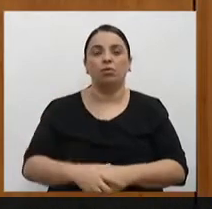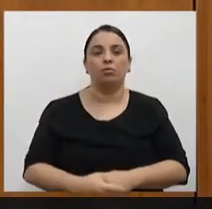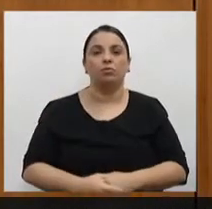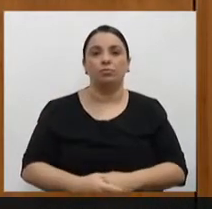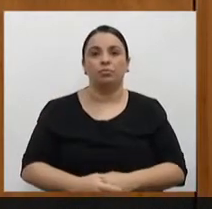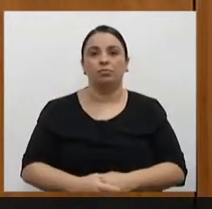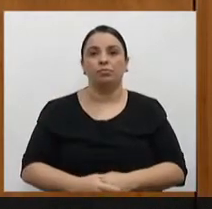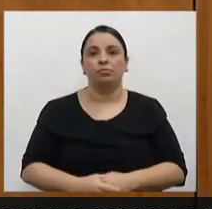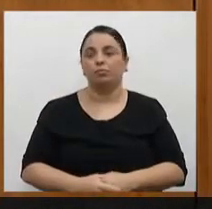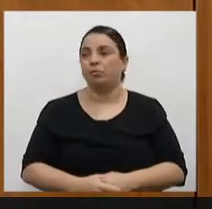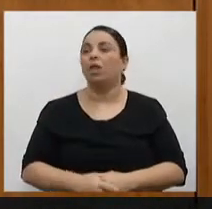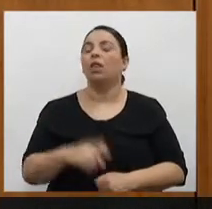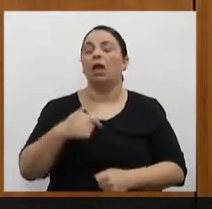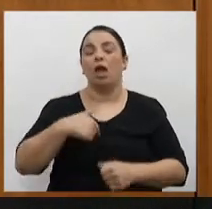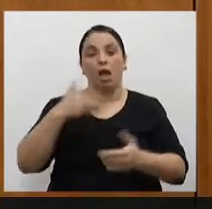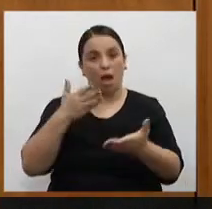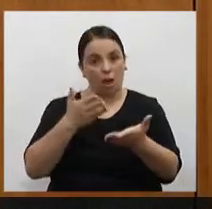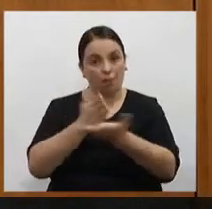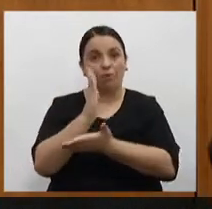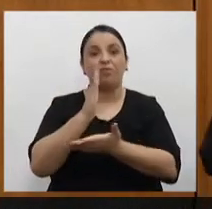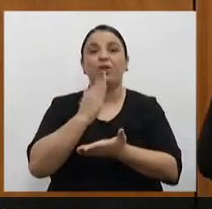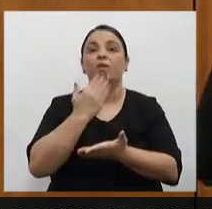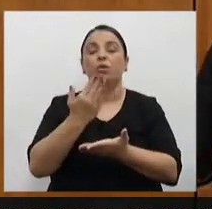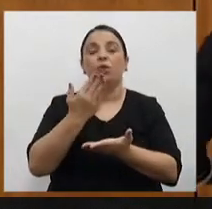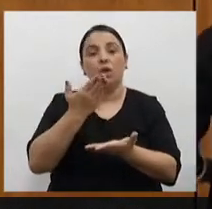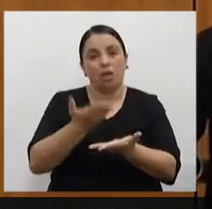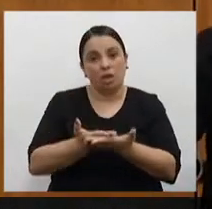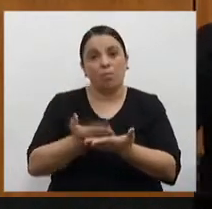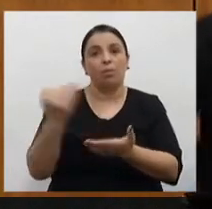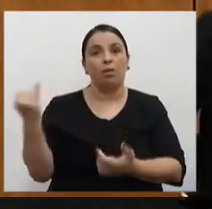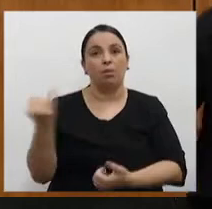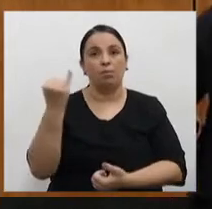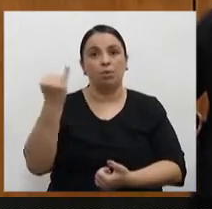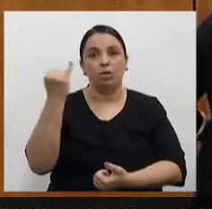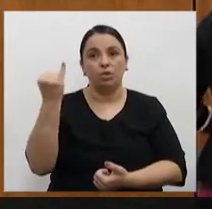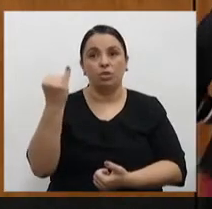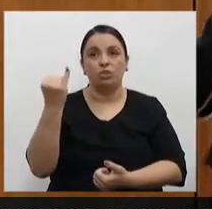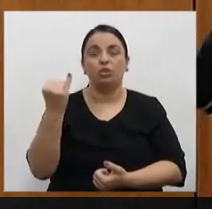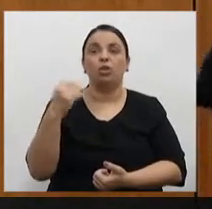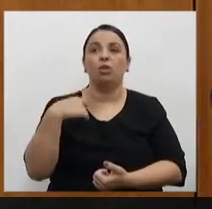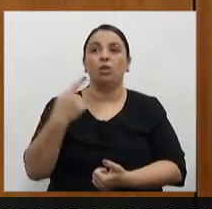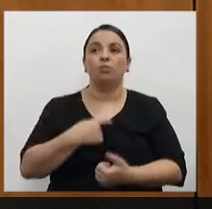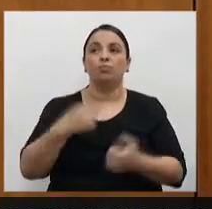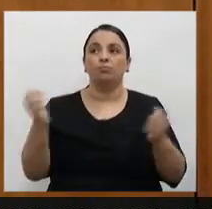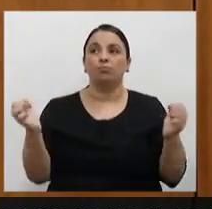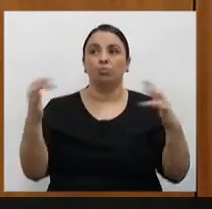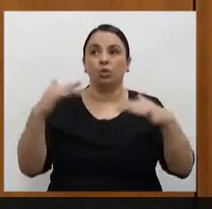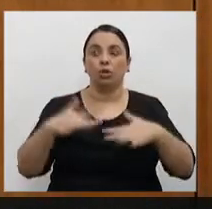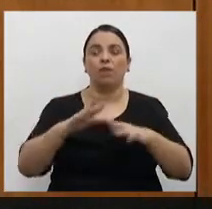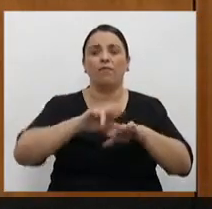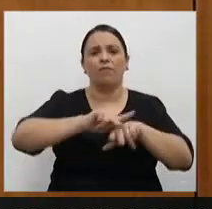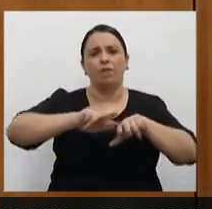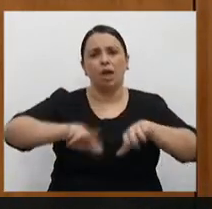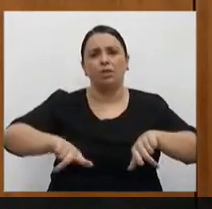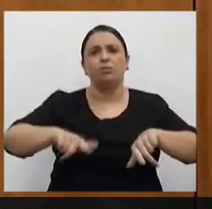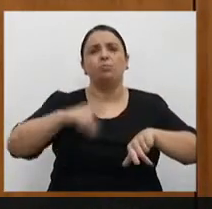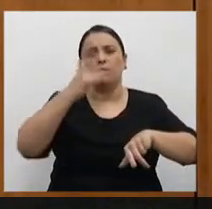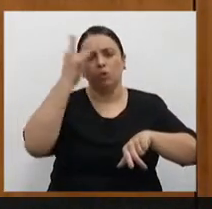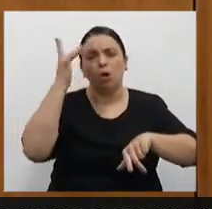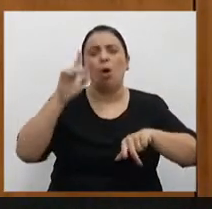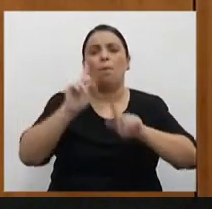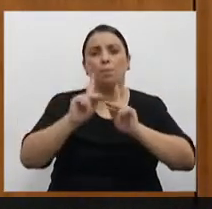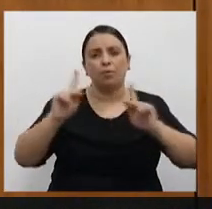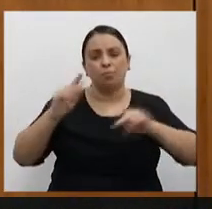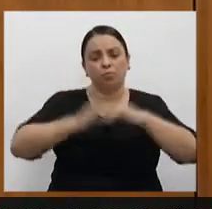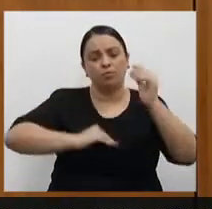Muito bem, então, aprovado esse requerimento importantíssimo, onde vamos reunir aqui diversos professores do Estado de Minas Gerais para debater